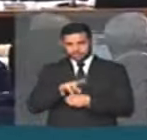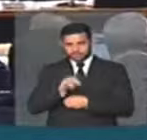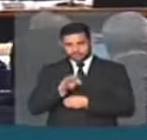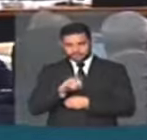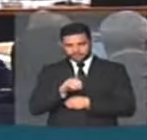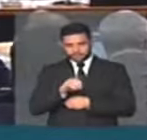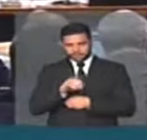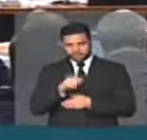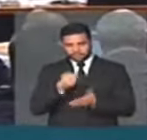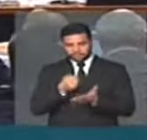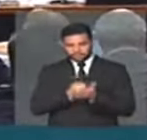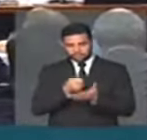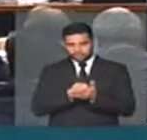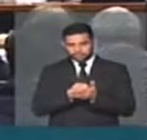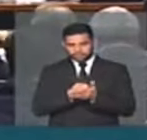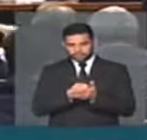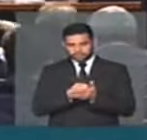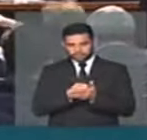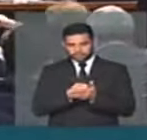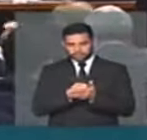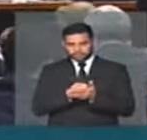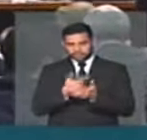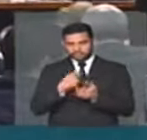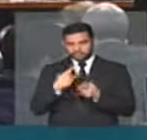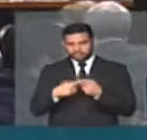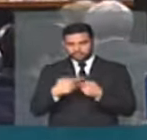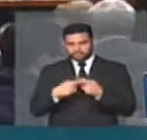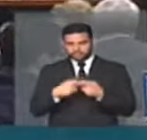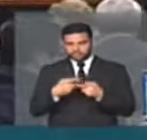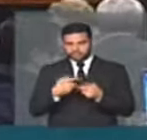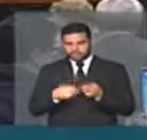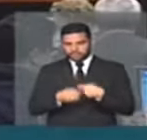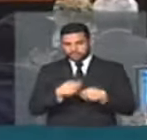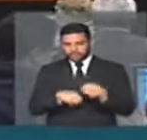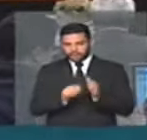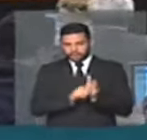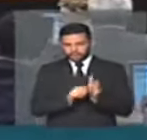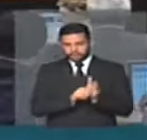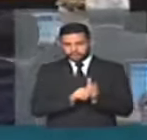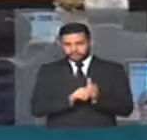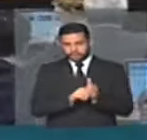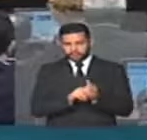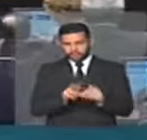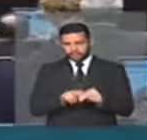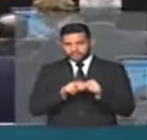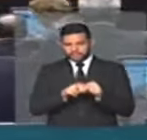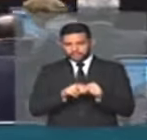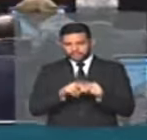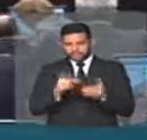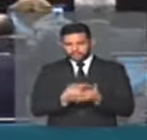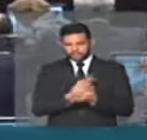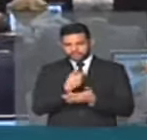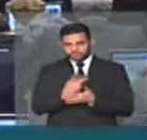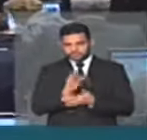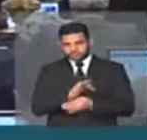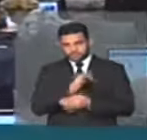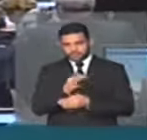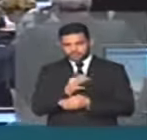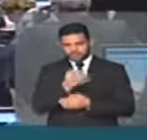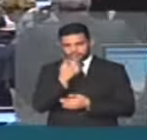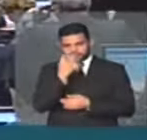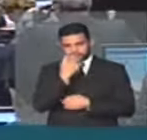de internação cumprem essas medidas por pequenos tráficos. E essa situação